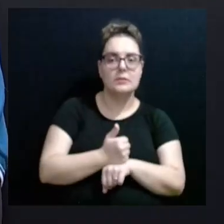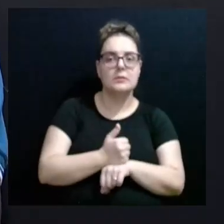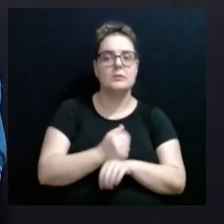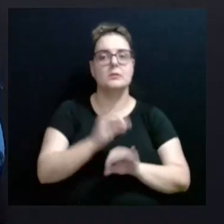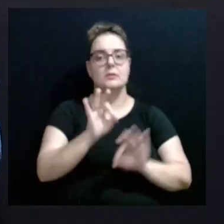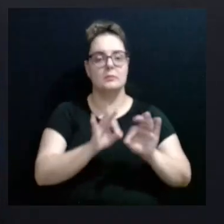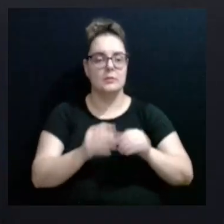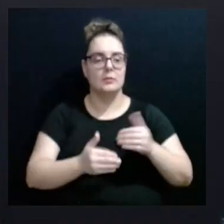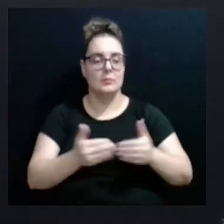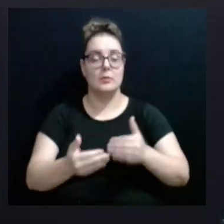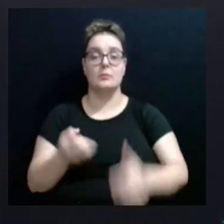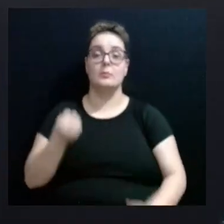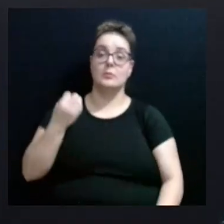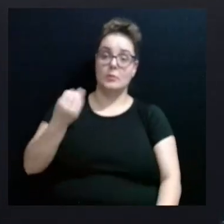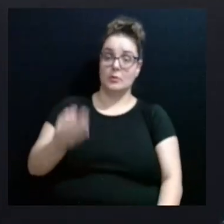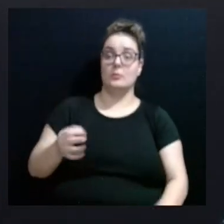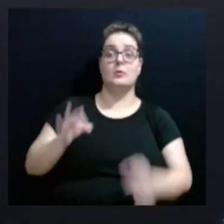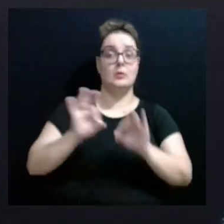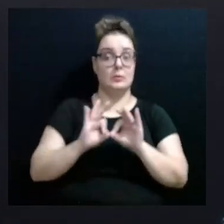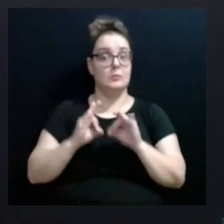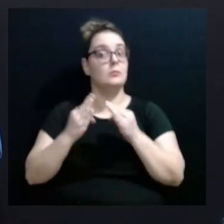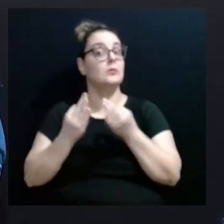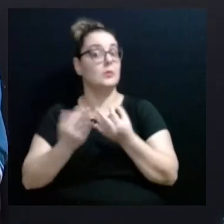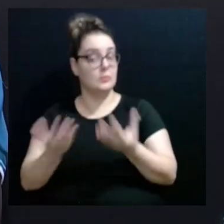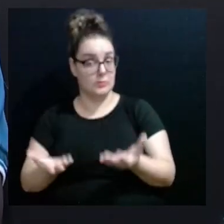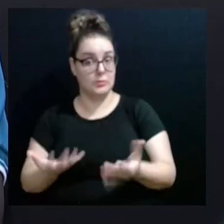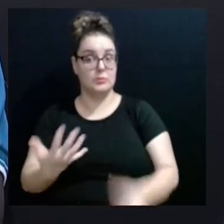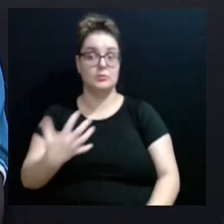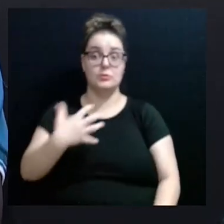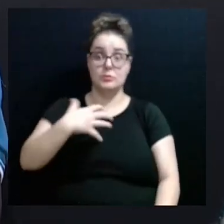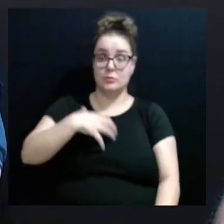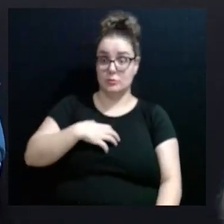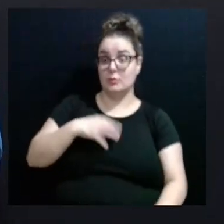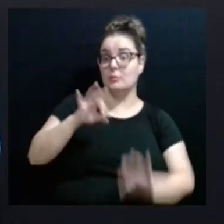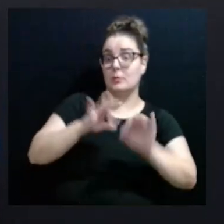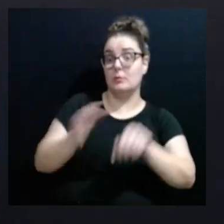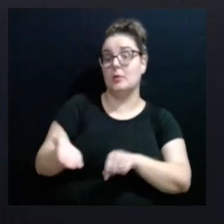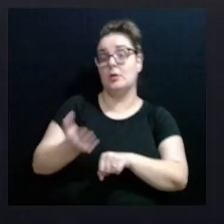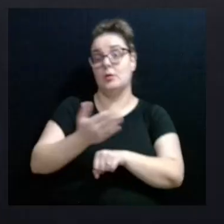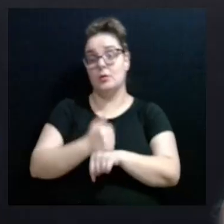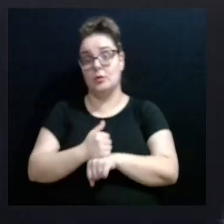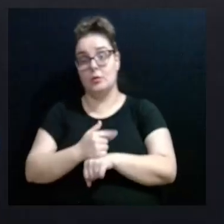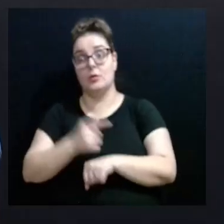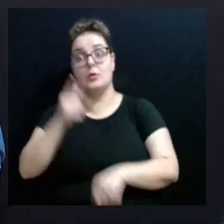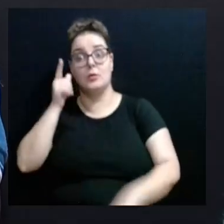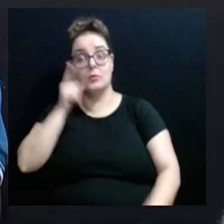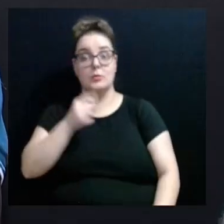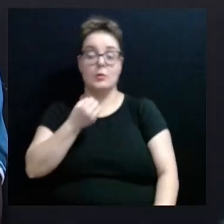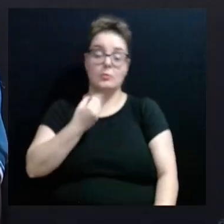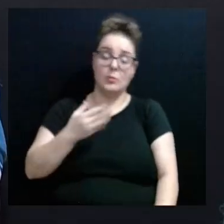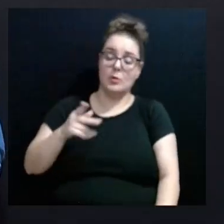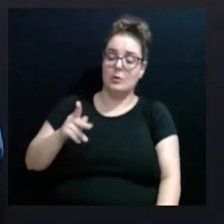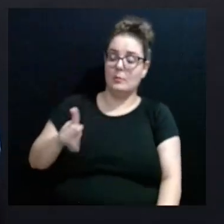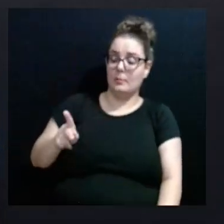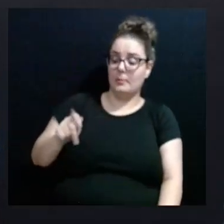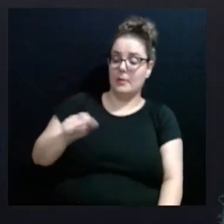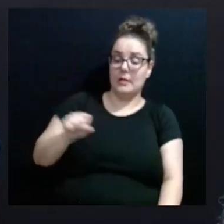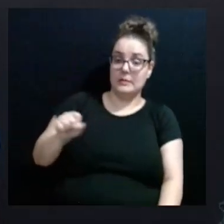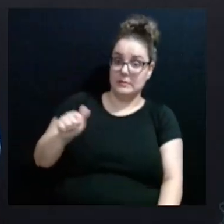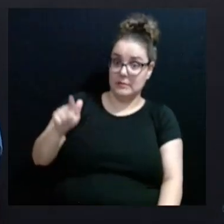viagem com a família, né, de forma antecipada, você consegue boas passagens, passagem a um preço